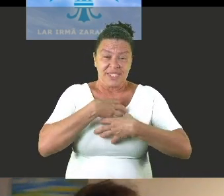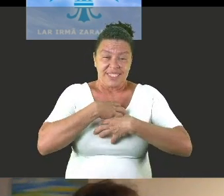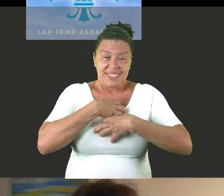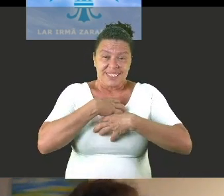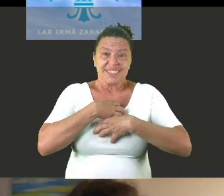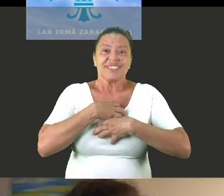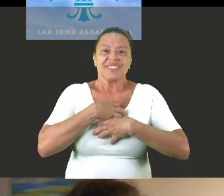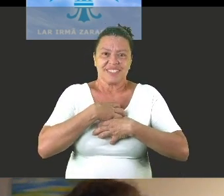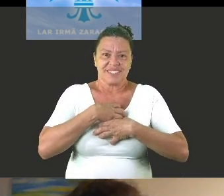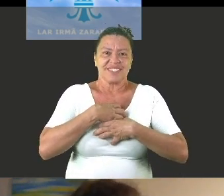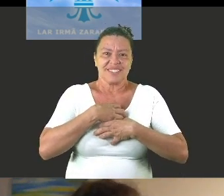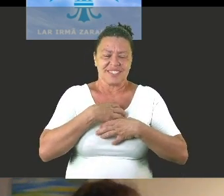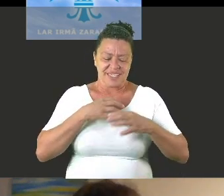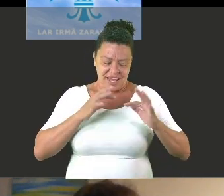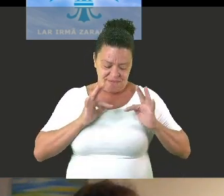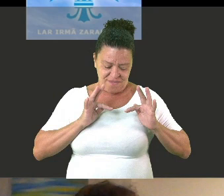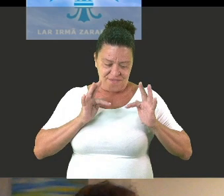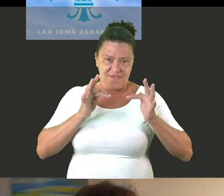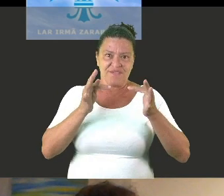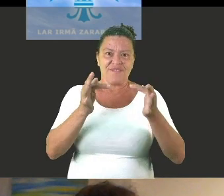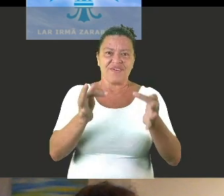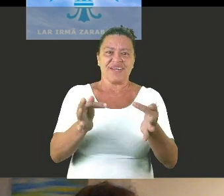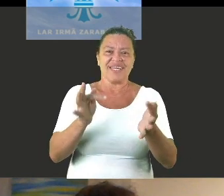de fraternidade sincera,